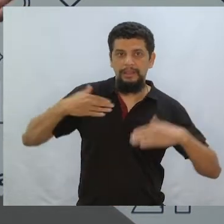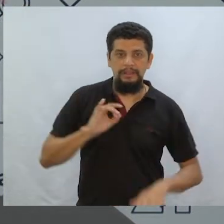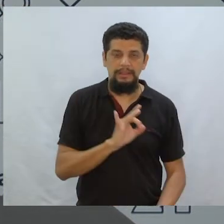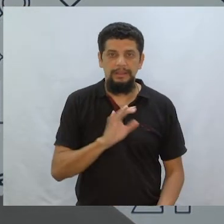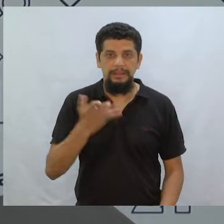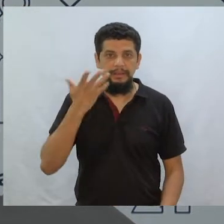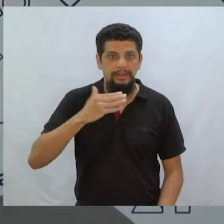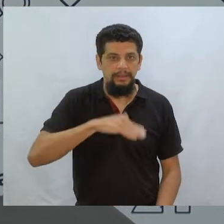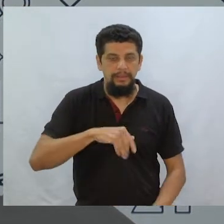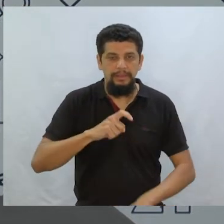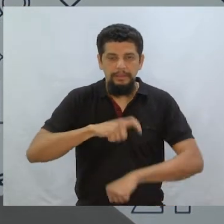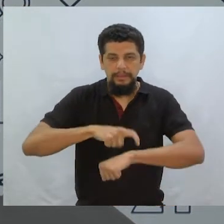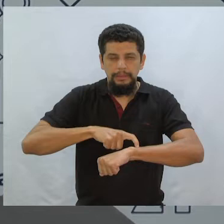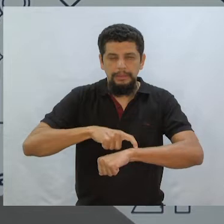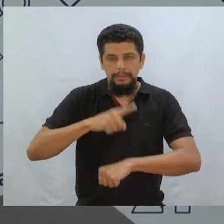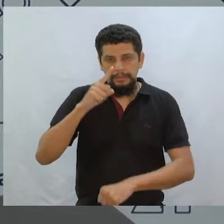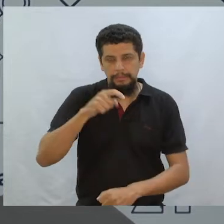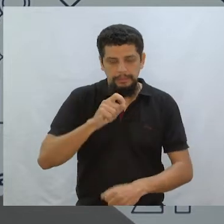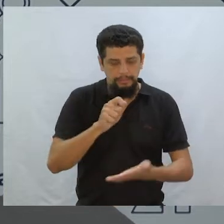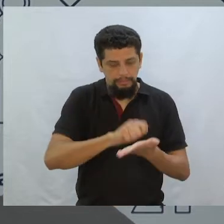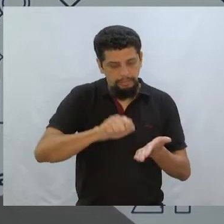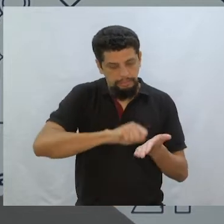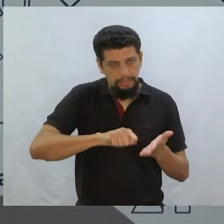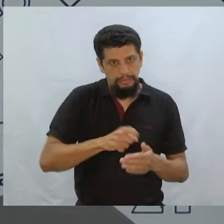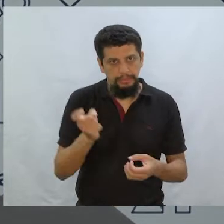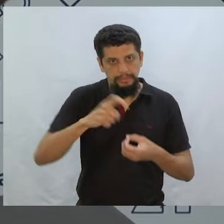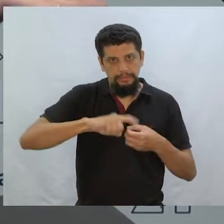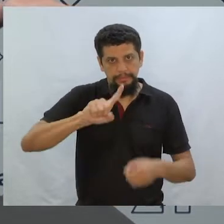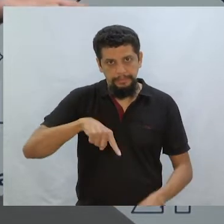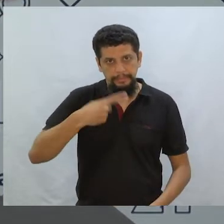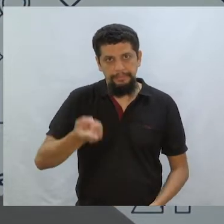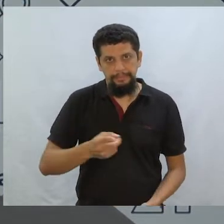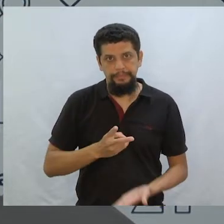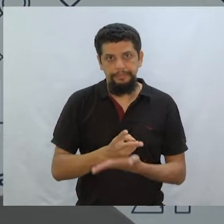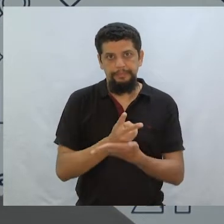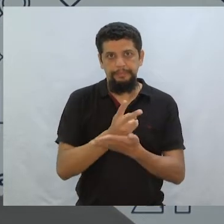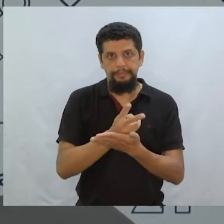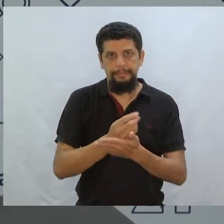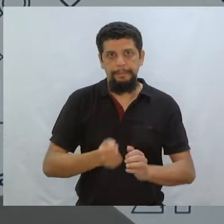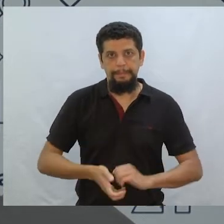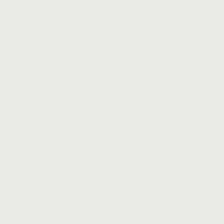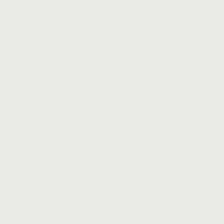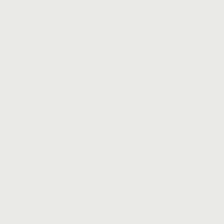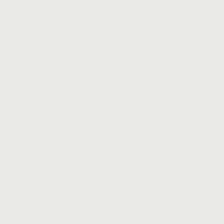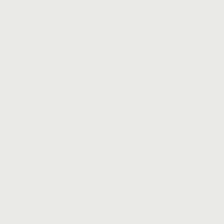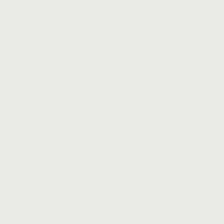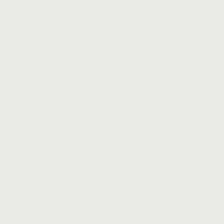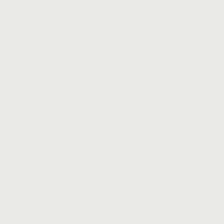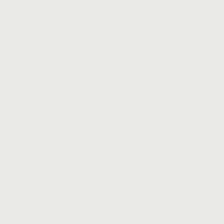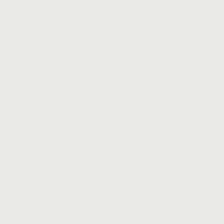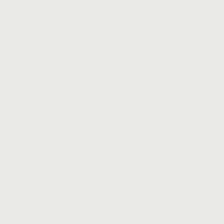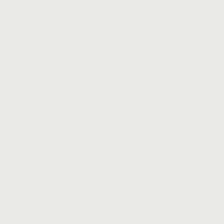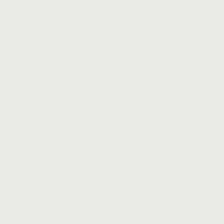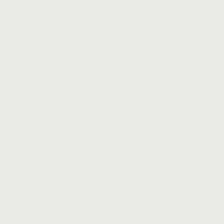crianças vou dar um tempo para você colocar a sua criatividade no papel e eu vou voltar pra gente continuar